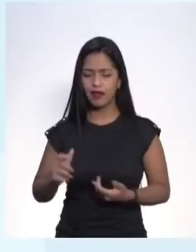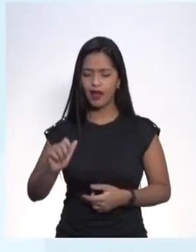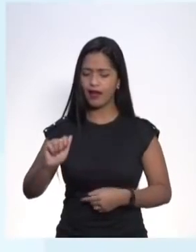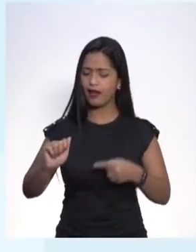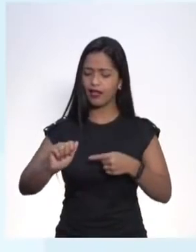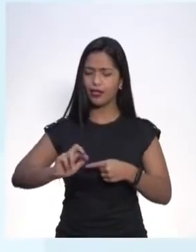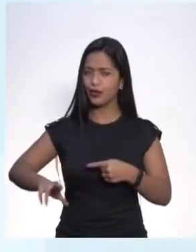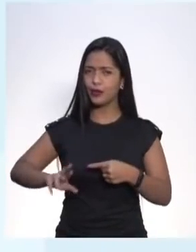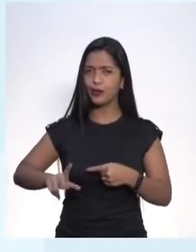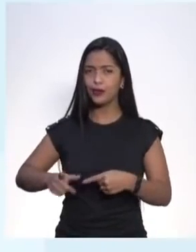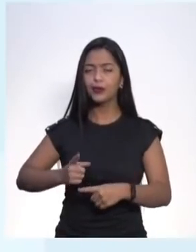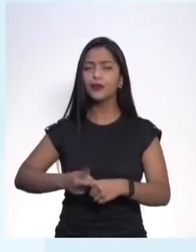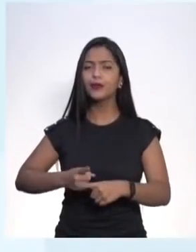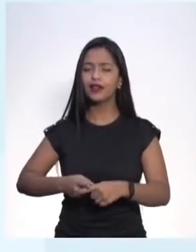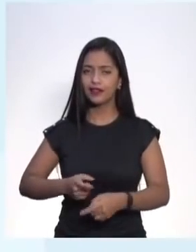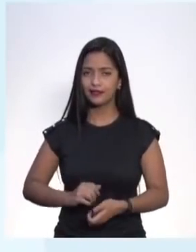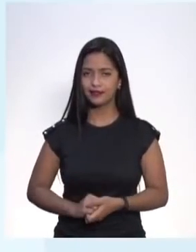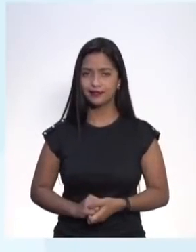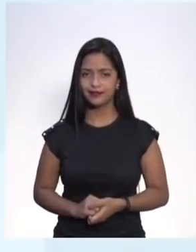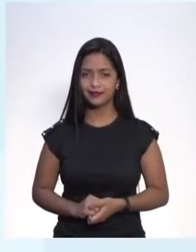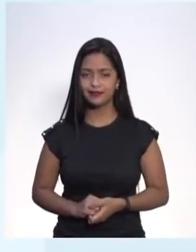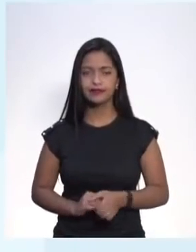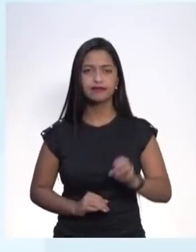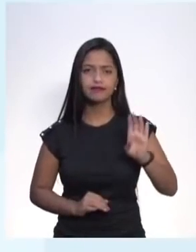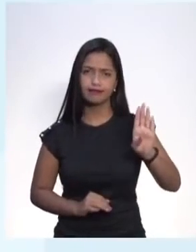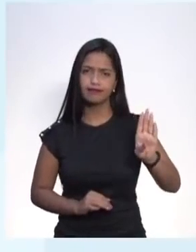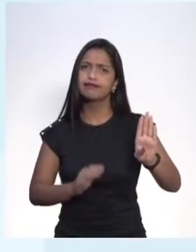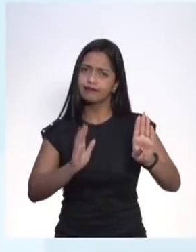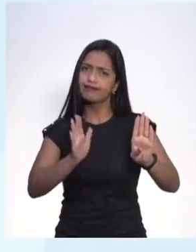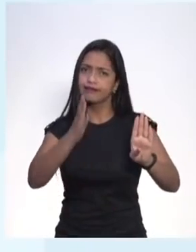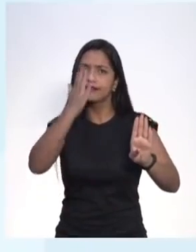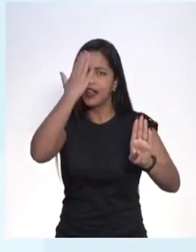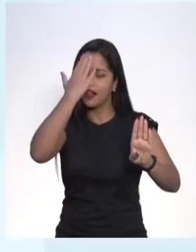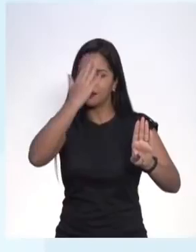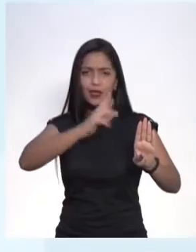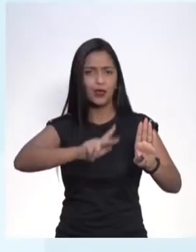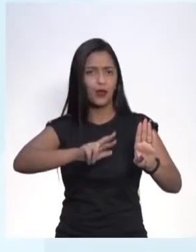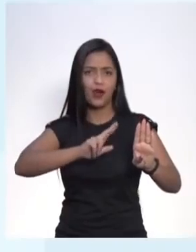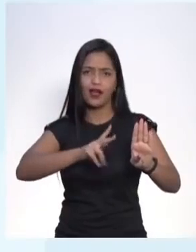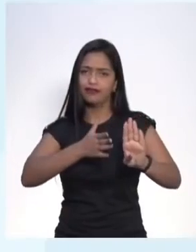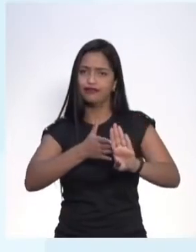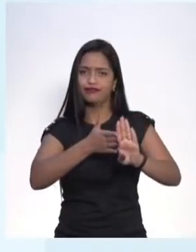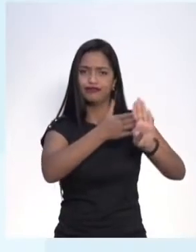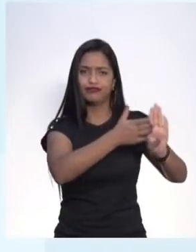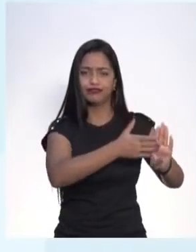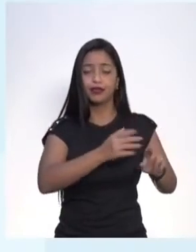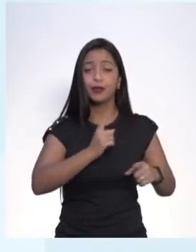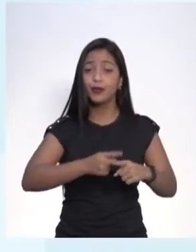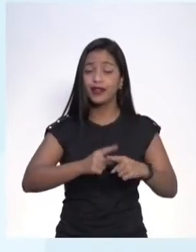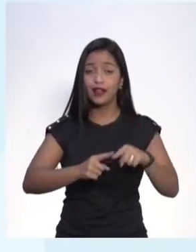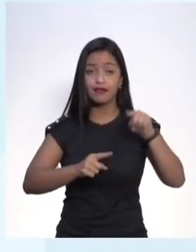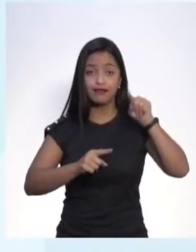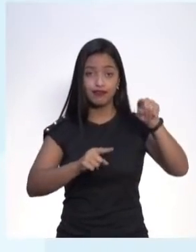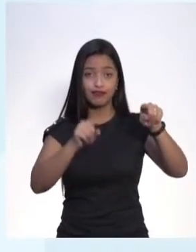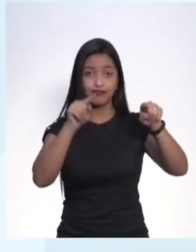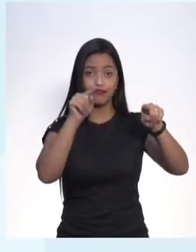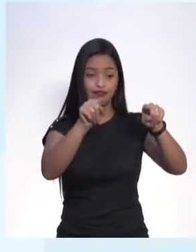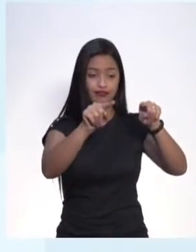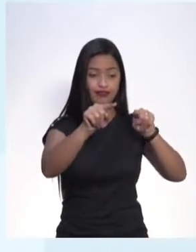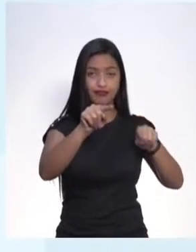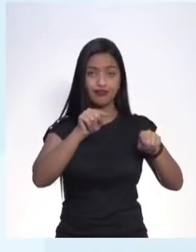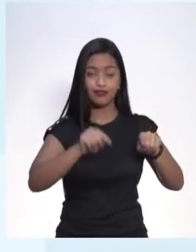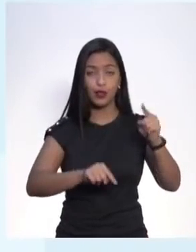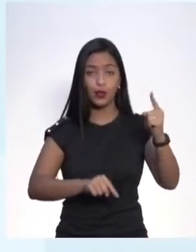porquê não a A também, né? A B eu tenho certeza que não, porque é um quadrilátero. Então aqui, ó, eu tenho 4 vértices